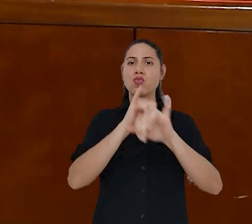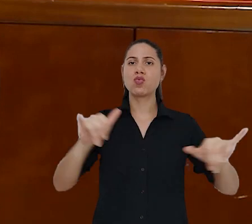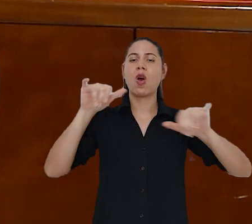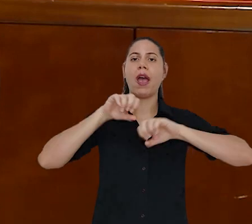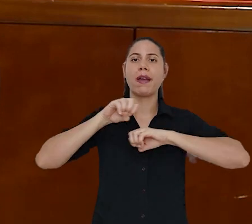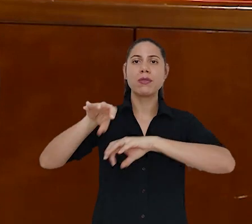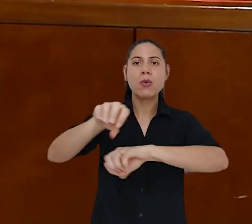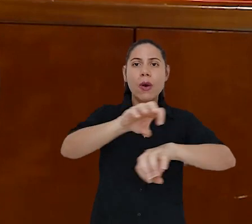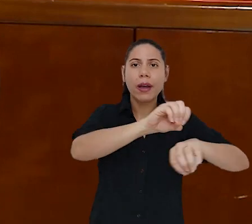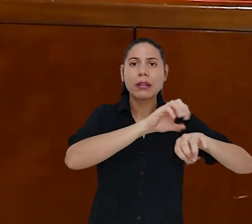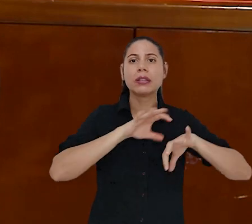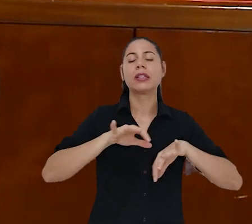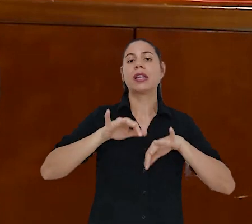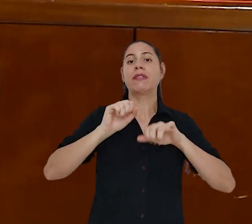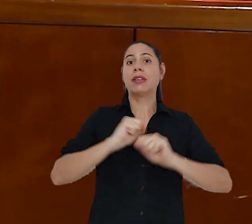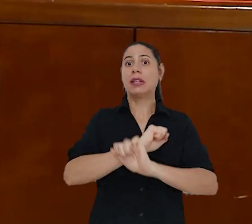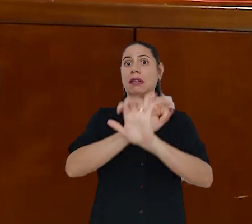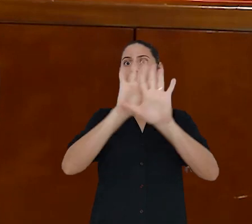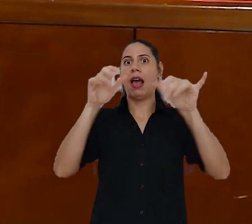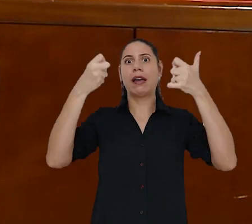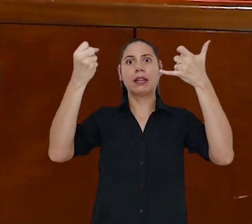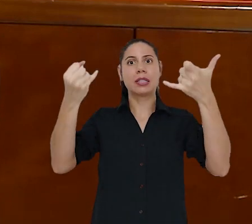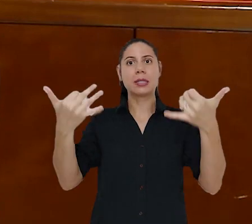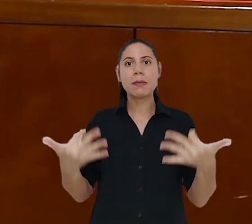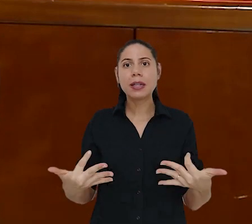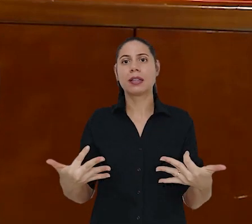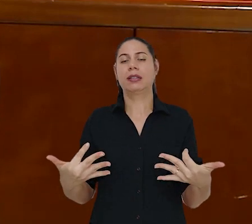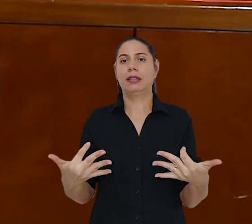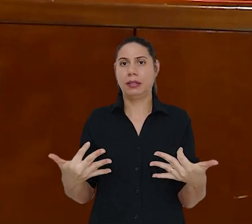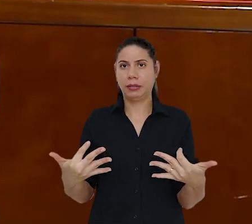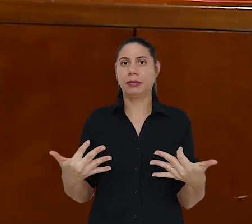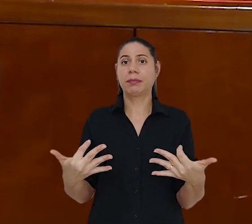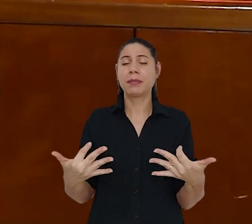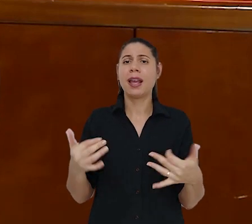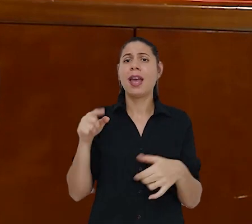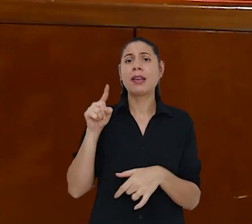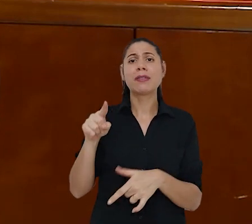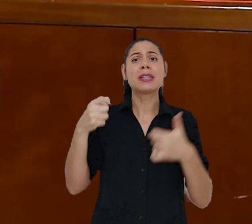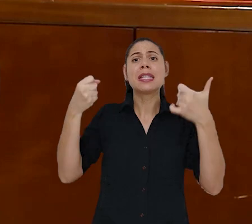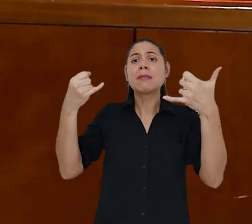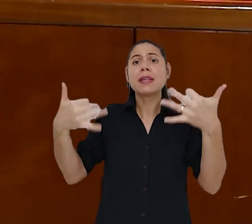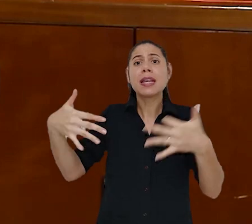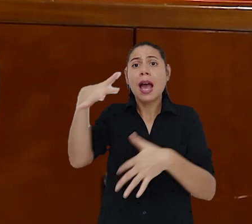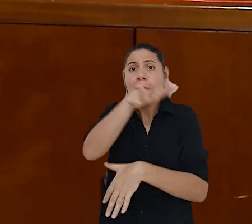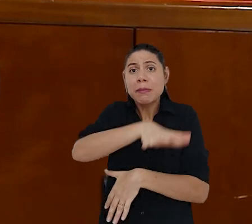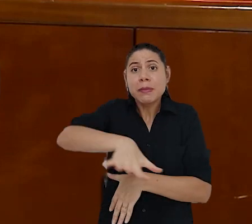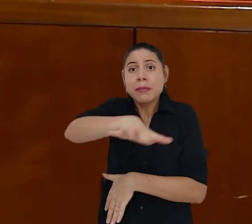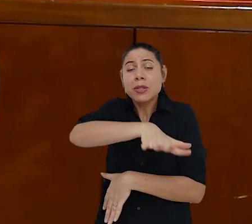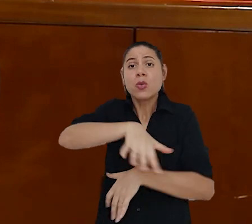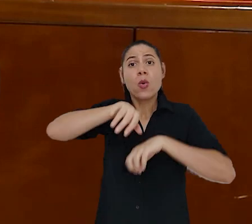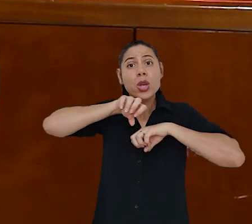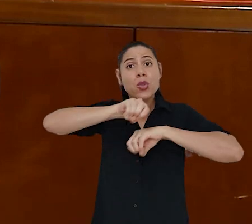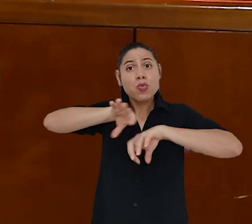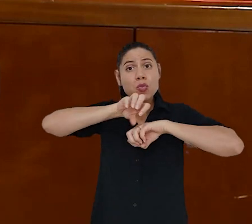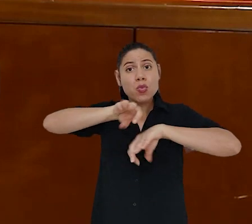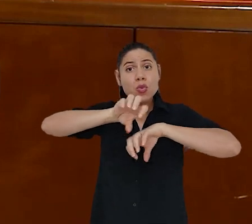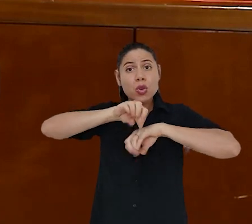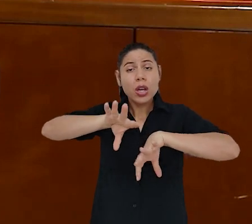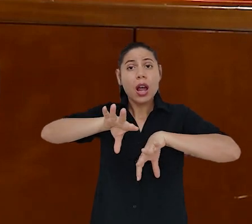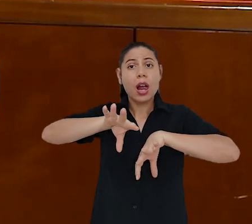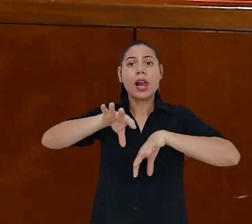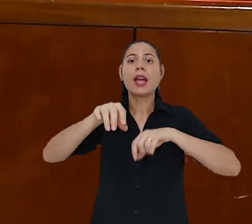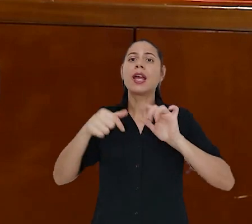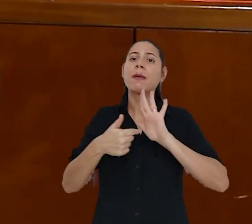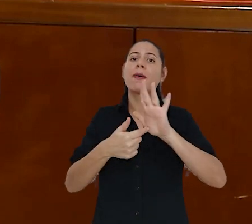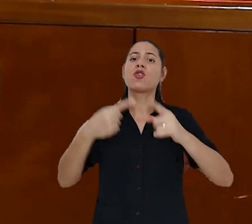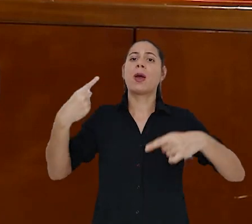é esclarecimento, é você esclarecer a população, educá-la, ter